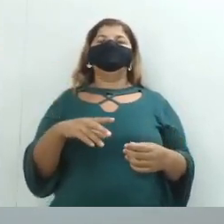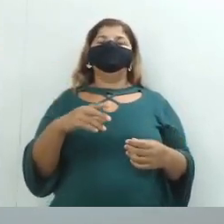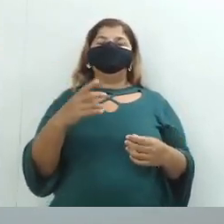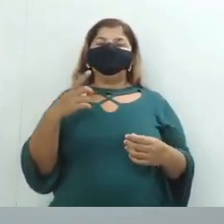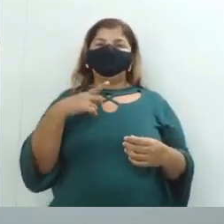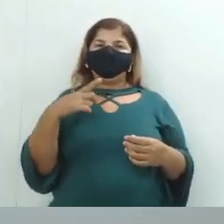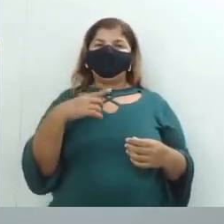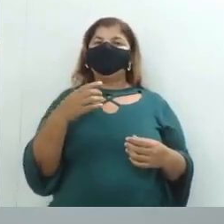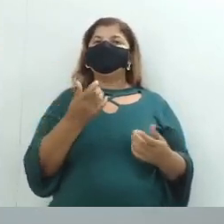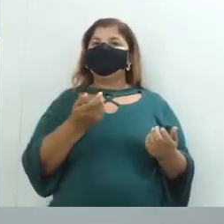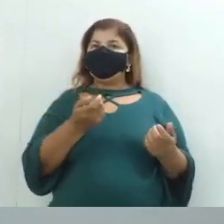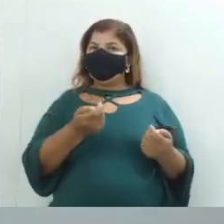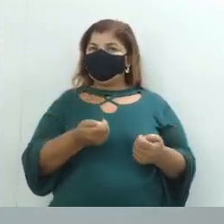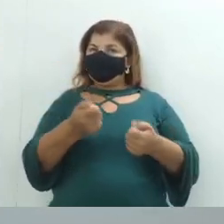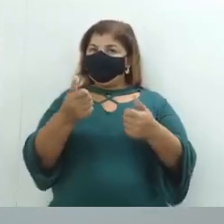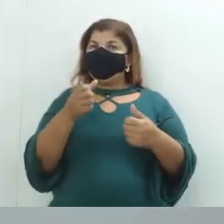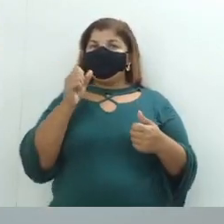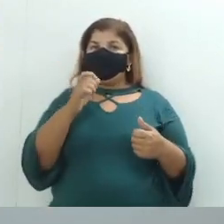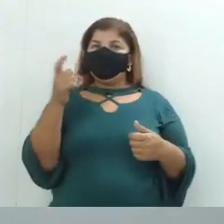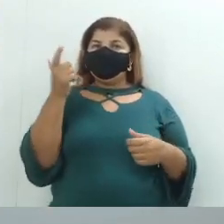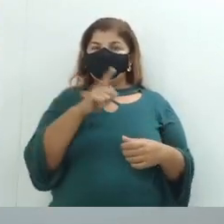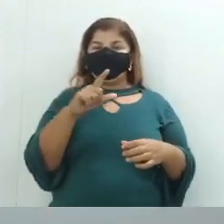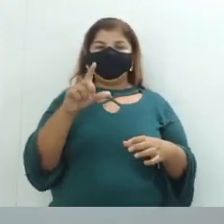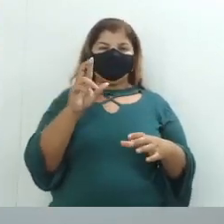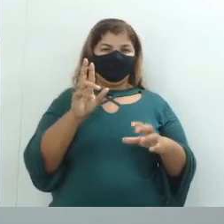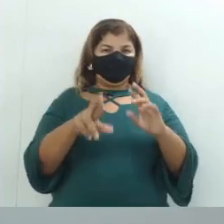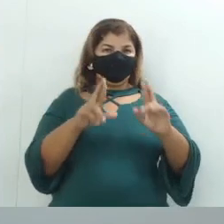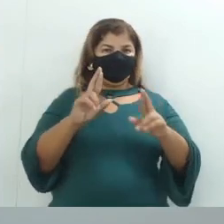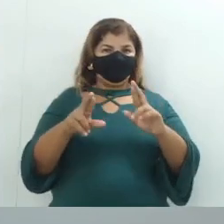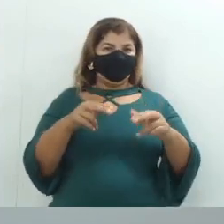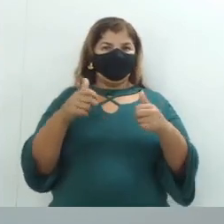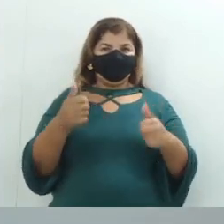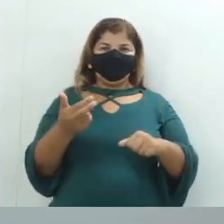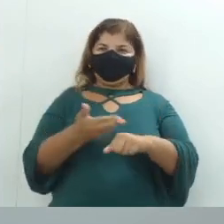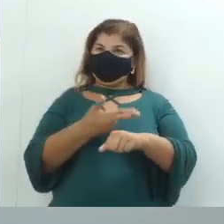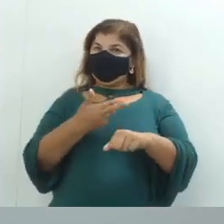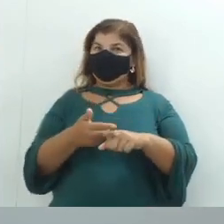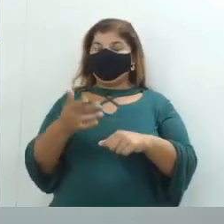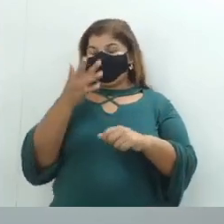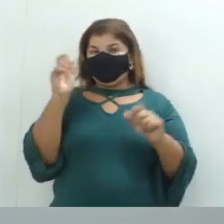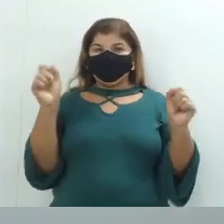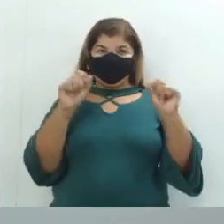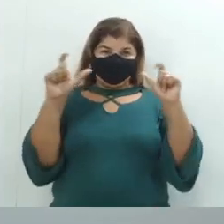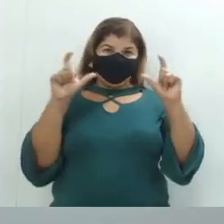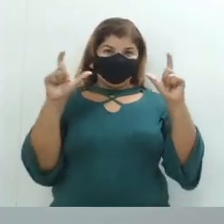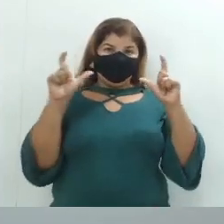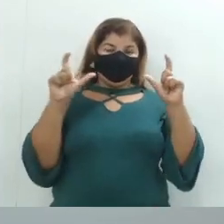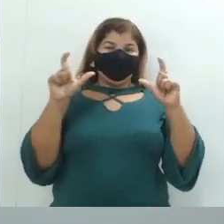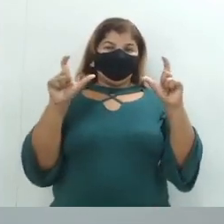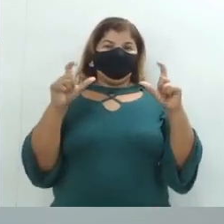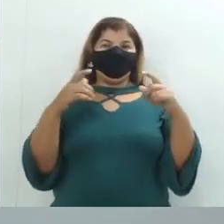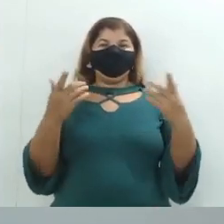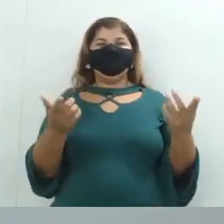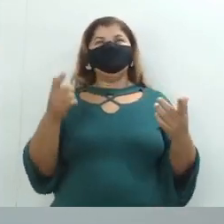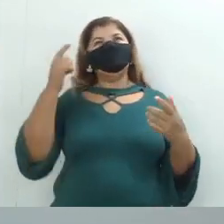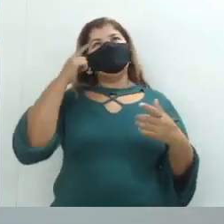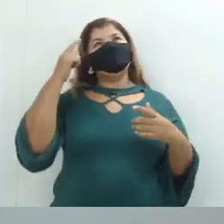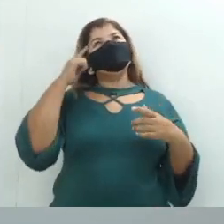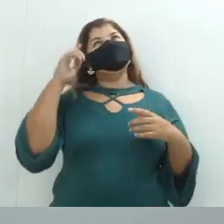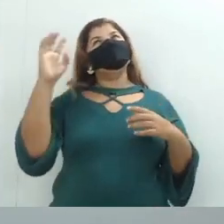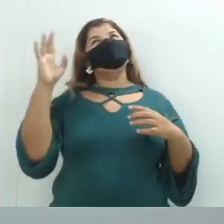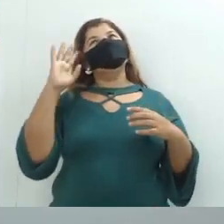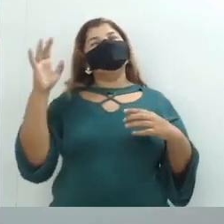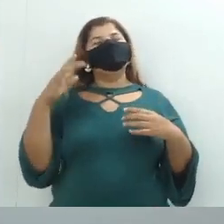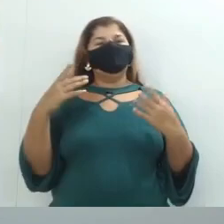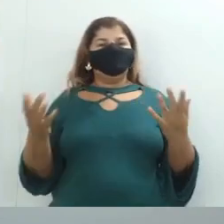O pessoal aqui no estúdio já se preparando, já fazendo corre-corre, né? Falou de chocolate numa hora dessa, já viu, né? Todo mundo fica pensando coisas.